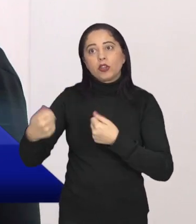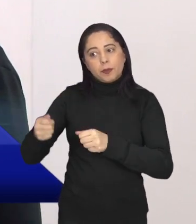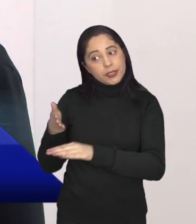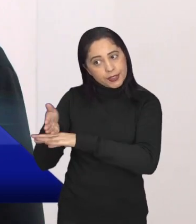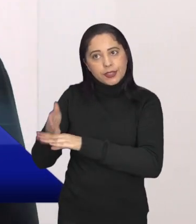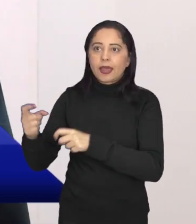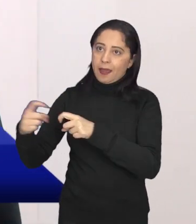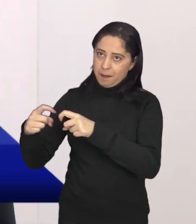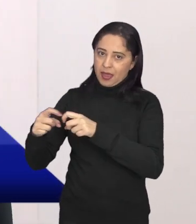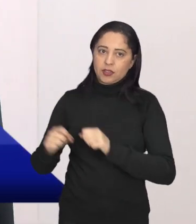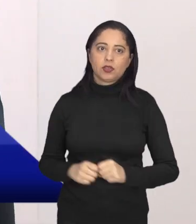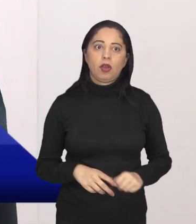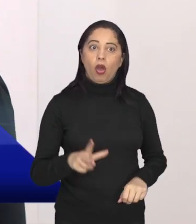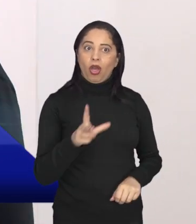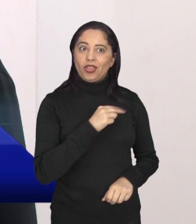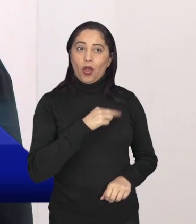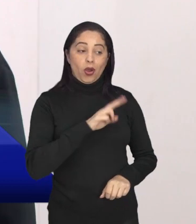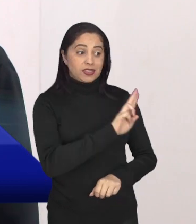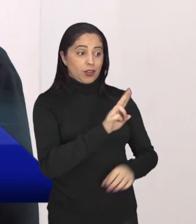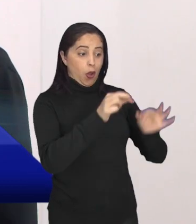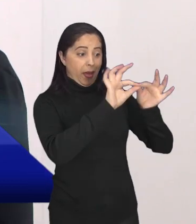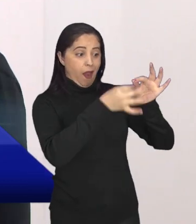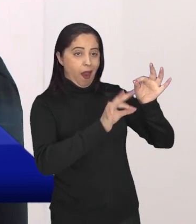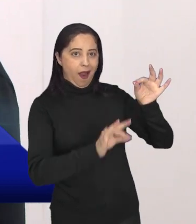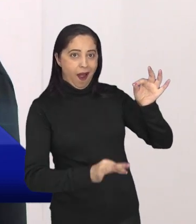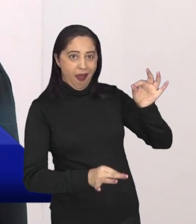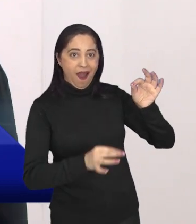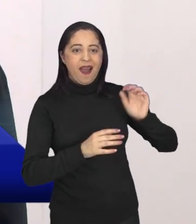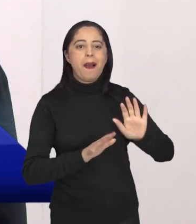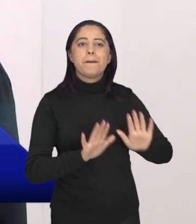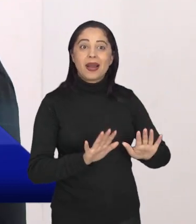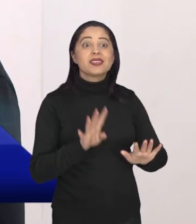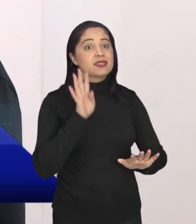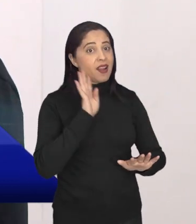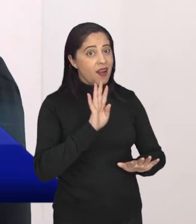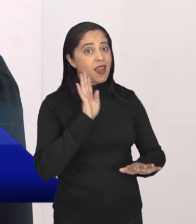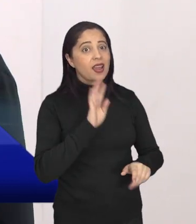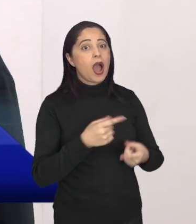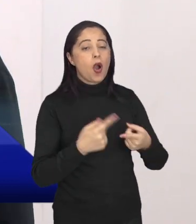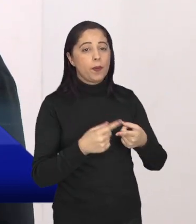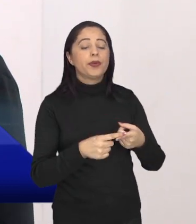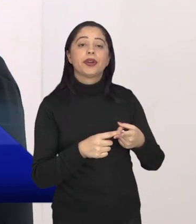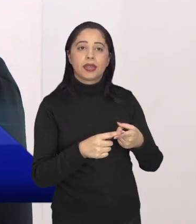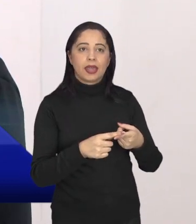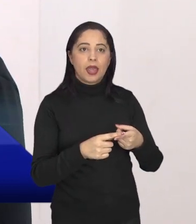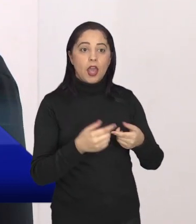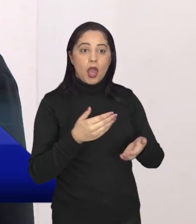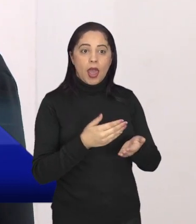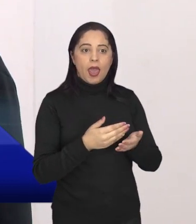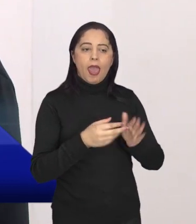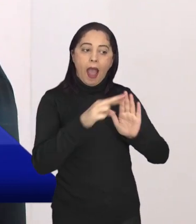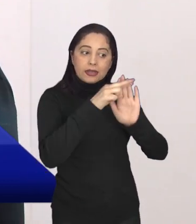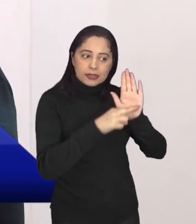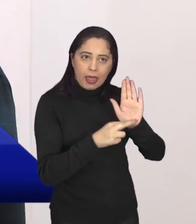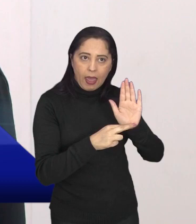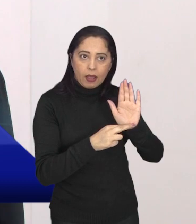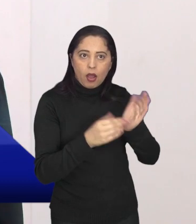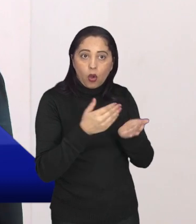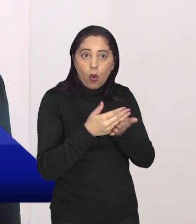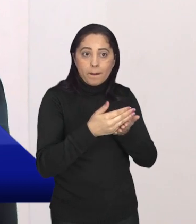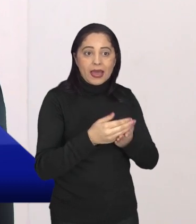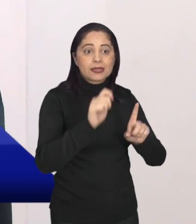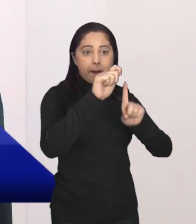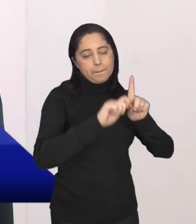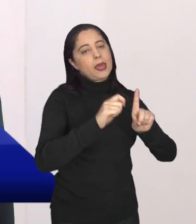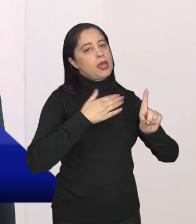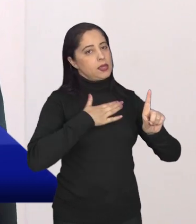Eles têm muito grande até ficar difícil lembrar tudo né Doutora mas é legal que a gente colocar que a medida entre só em agosto né então